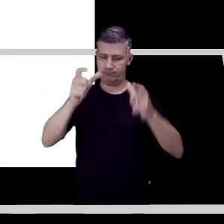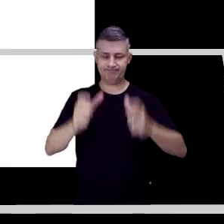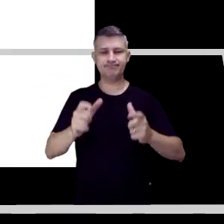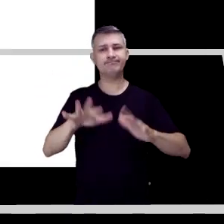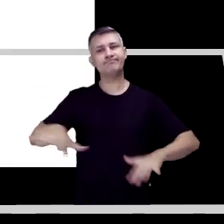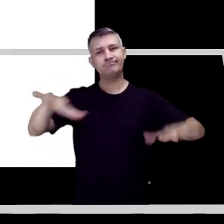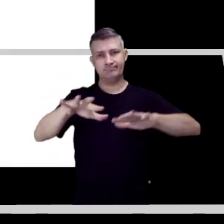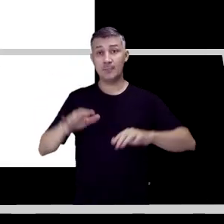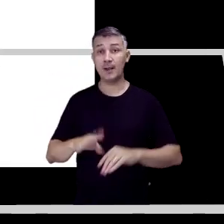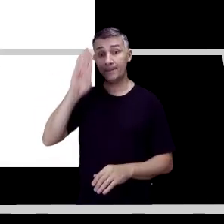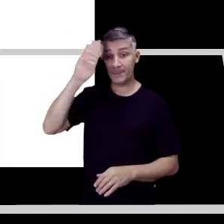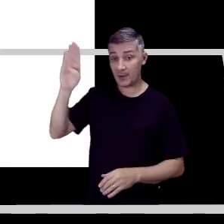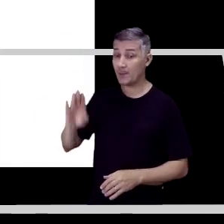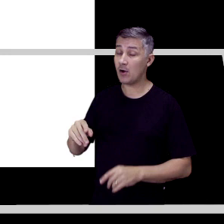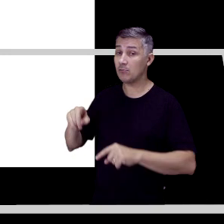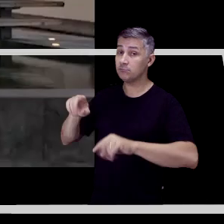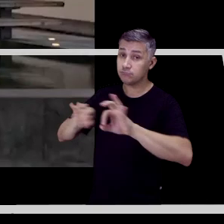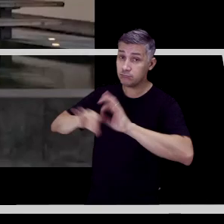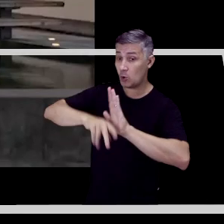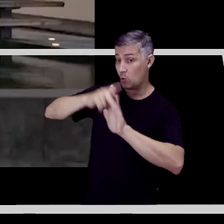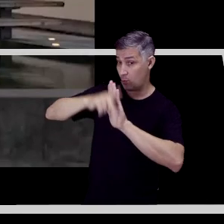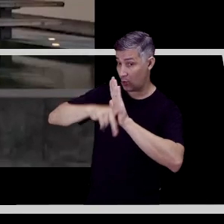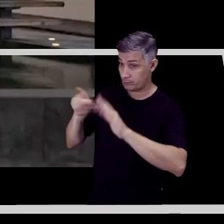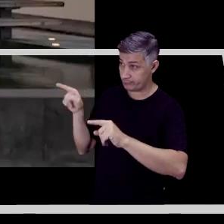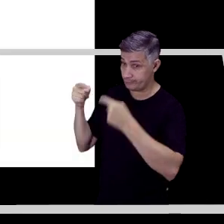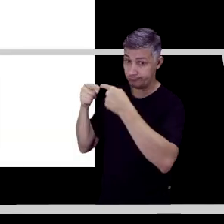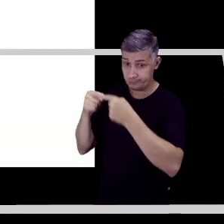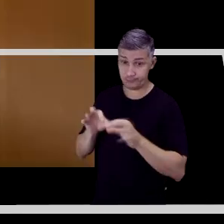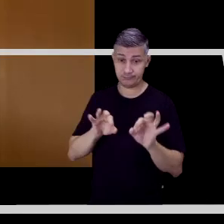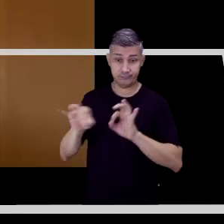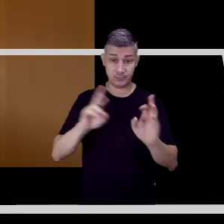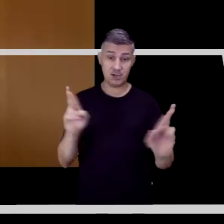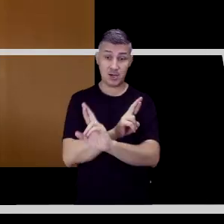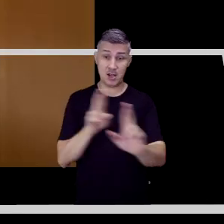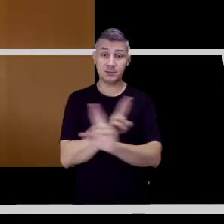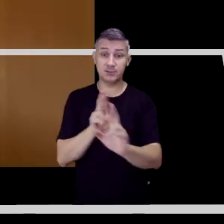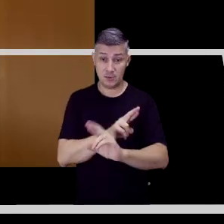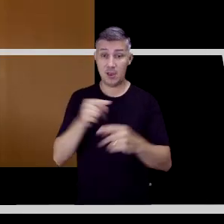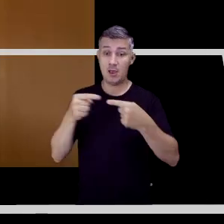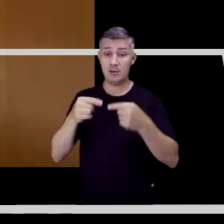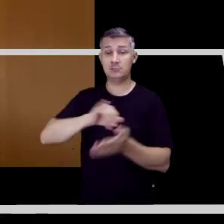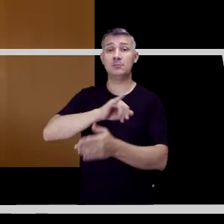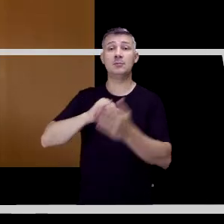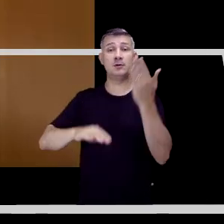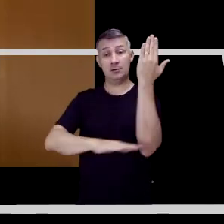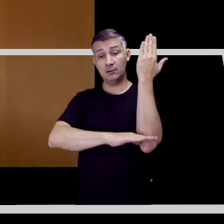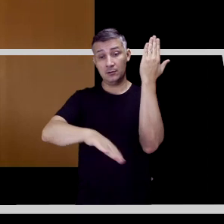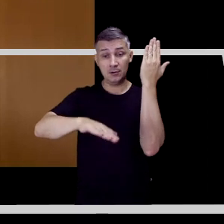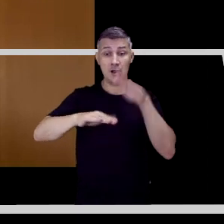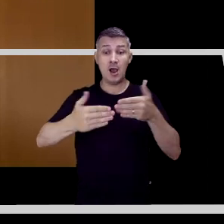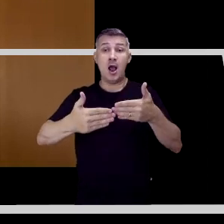não? Então, eu acho que principalmente o artifício projetual aqui para estabelecer essa relação é esse